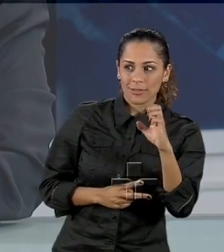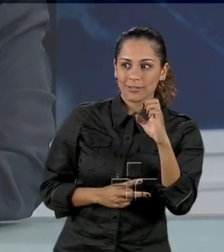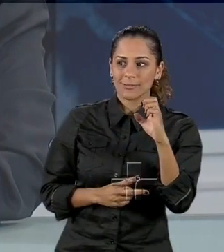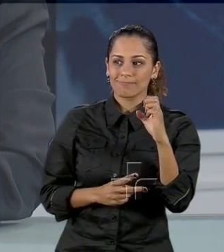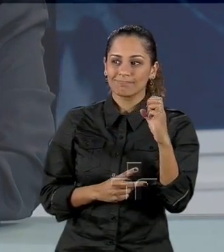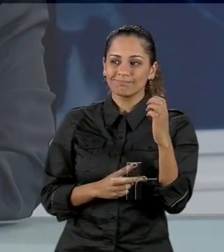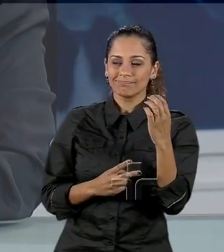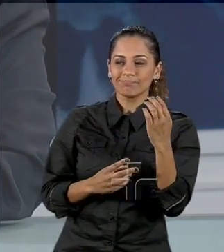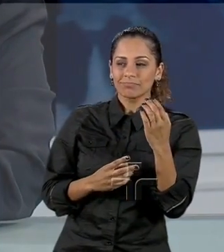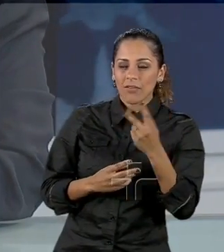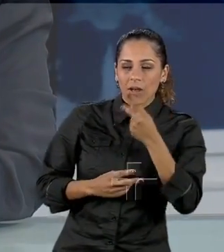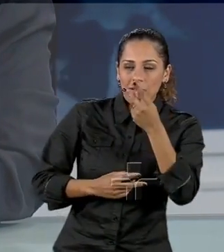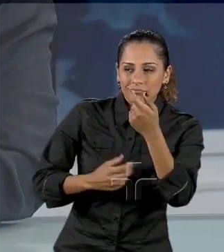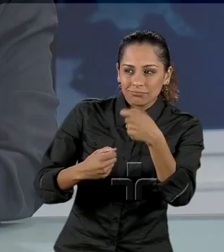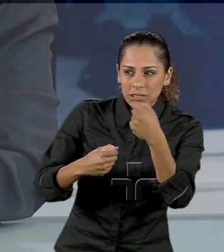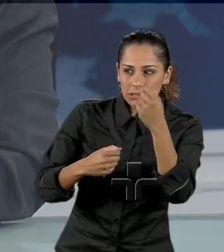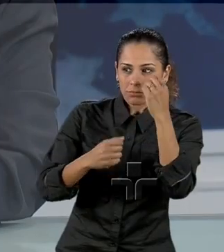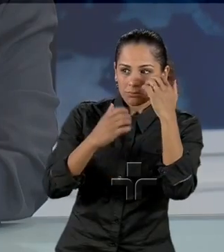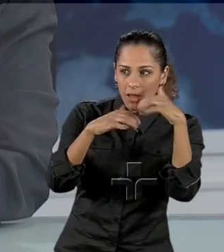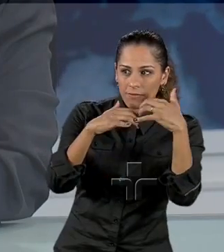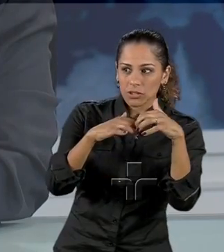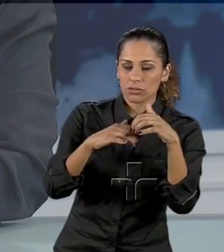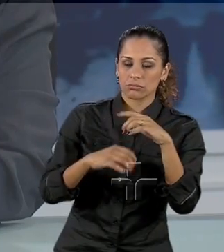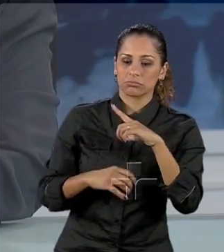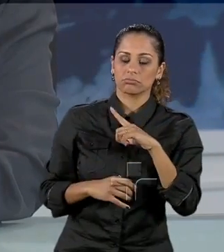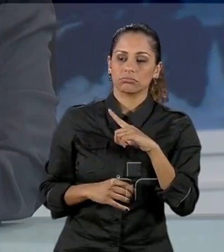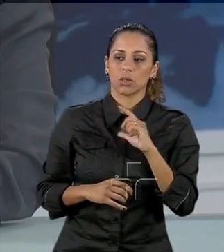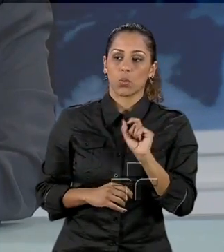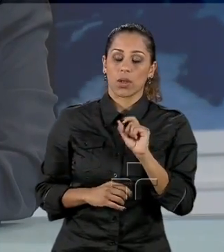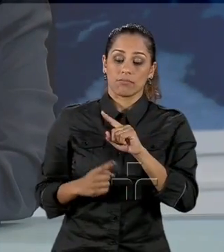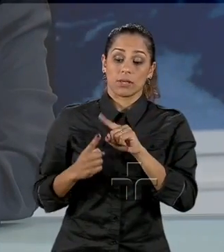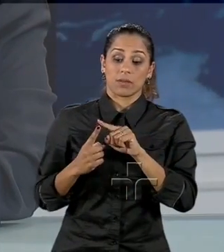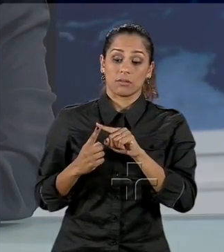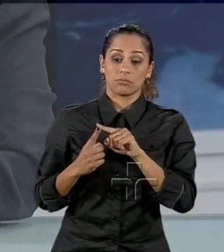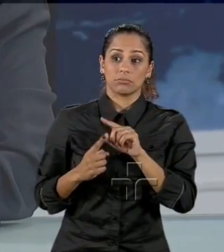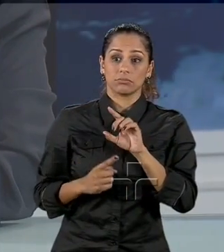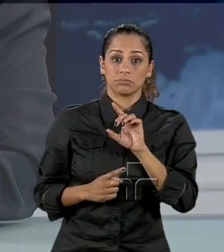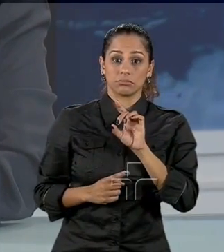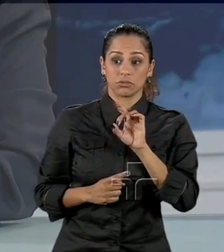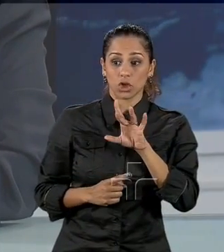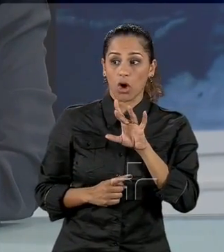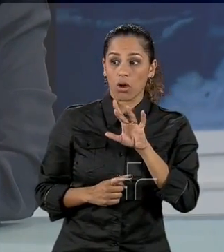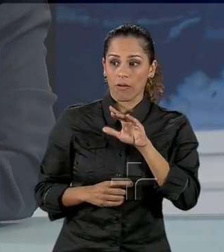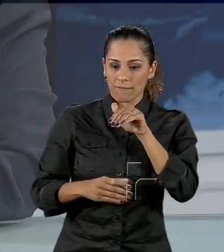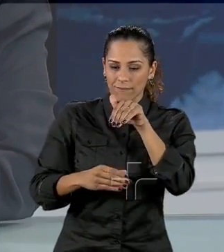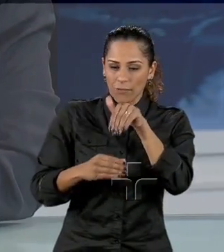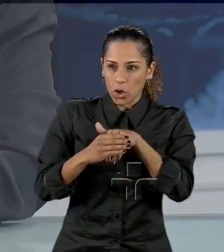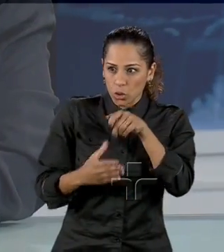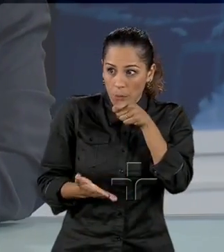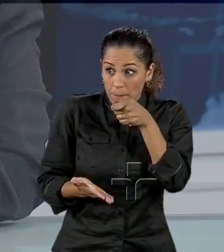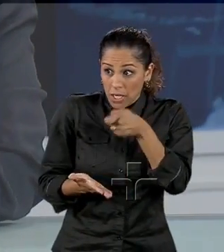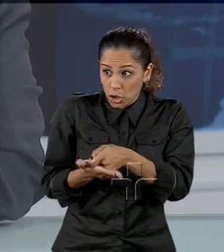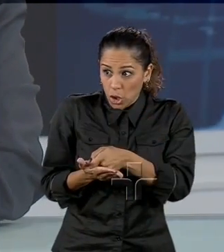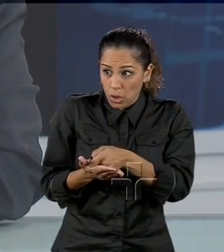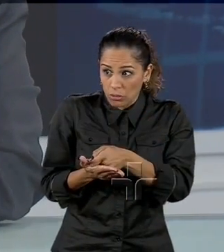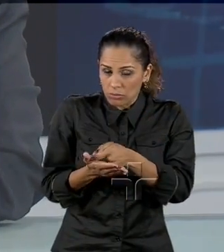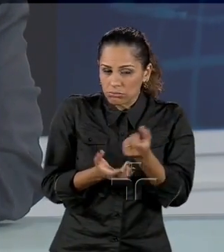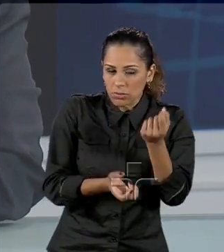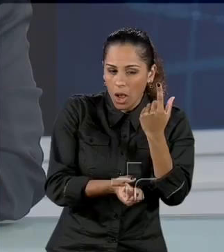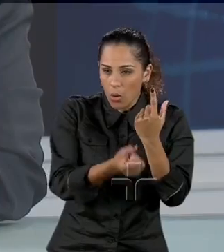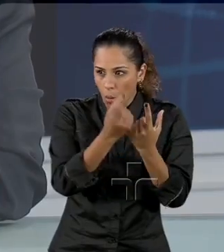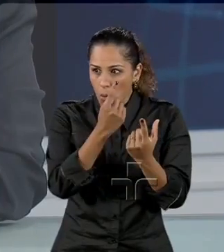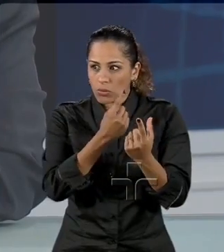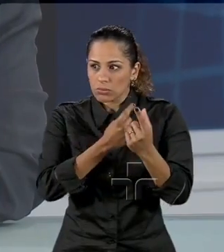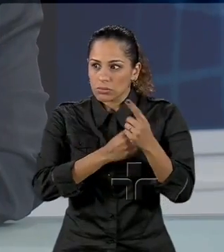um pouco. Essa questão só se coloca para países em que o voto é obrigatório, né? Portanto, em outros se avalia o